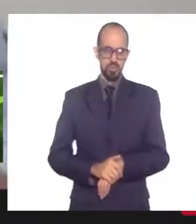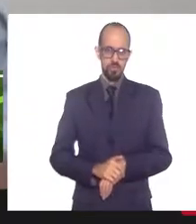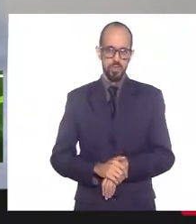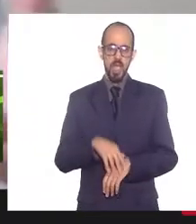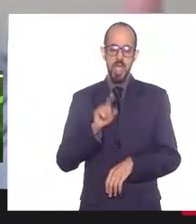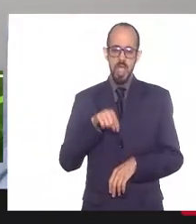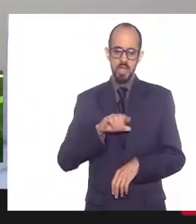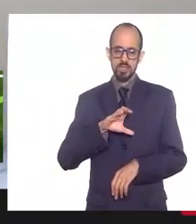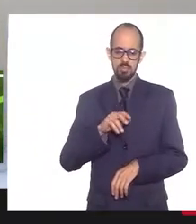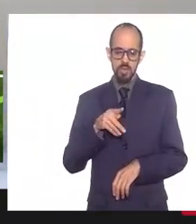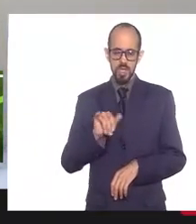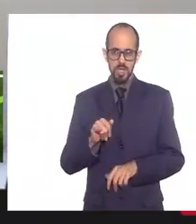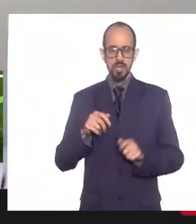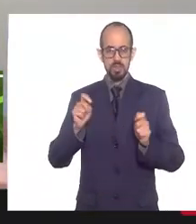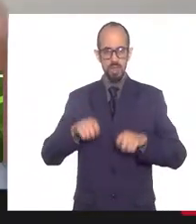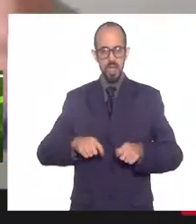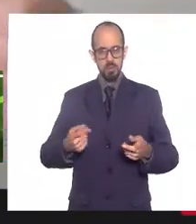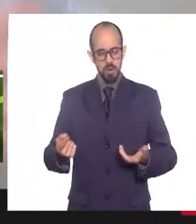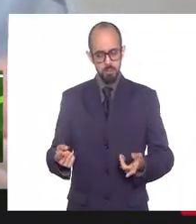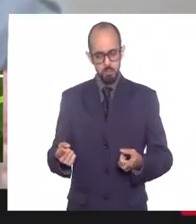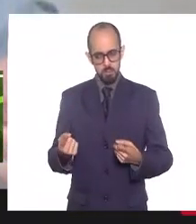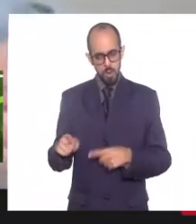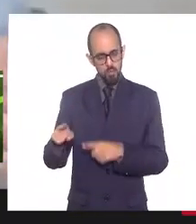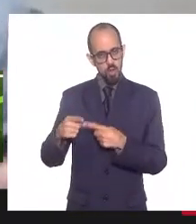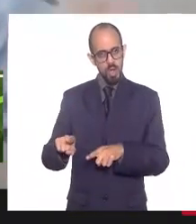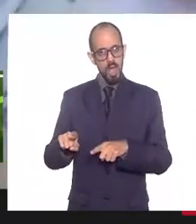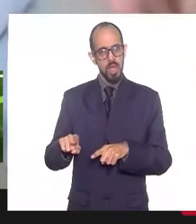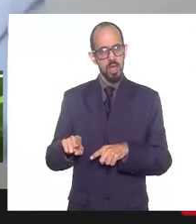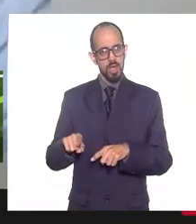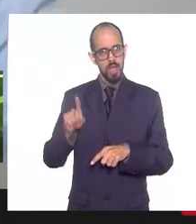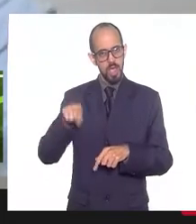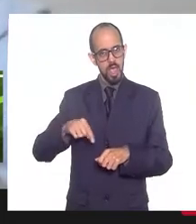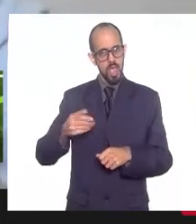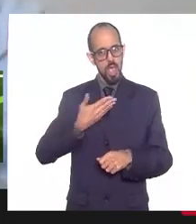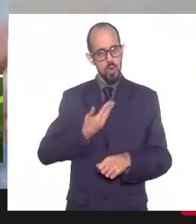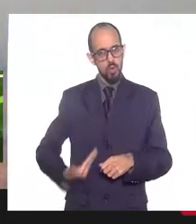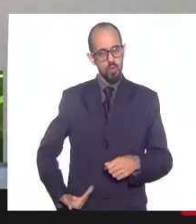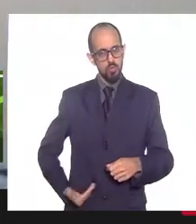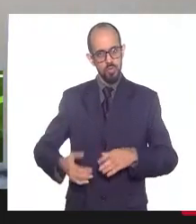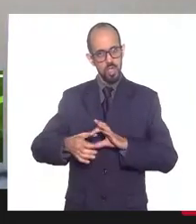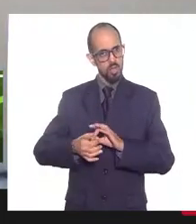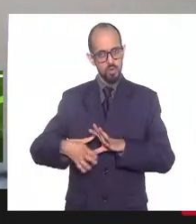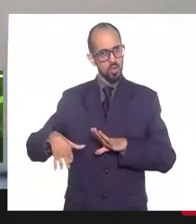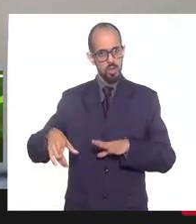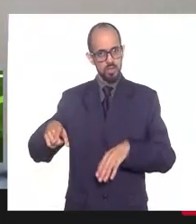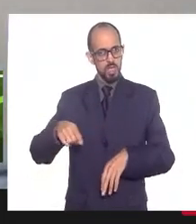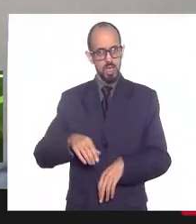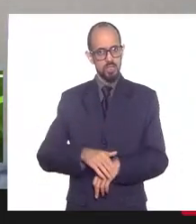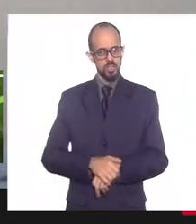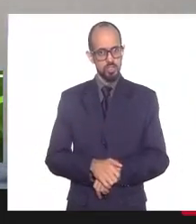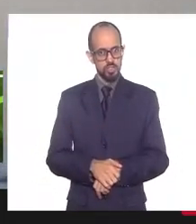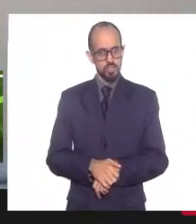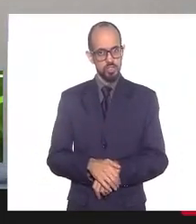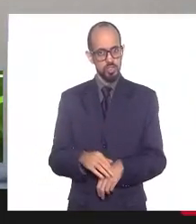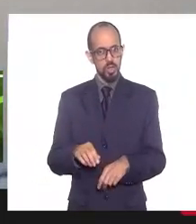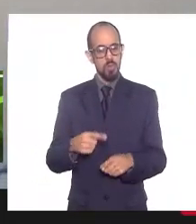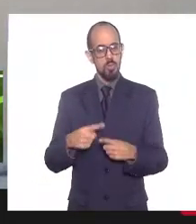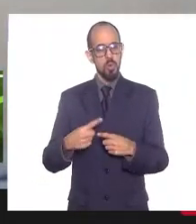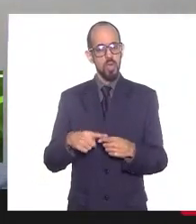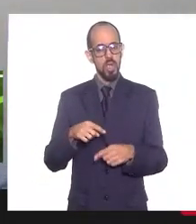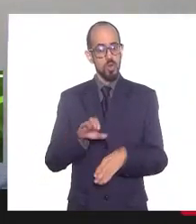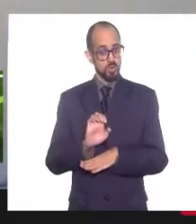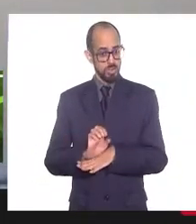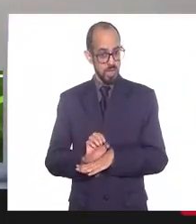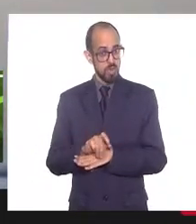pode provocar de alguma forma, que é o poder público quem concede a operação desses canais, né? Como o Estado é laico, pelo menos